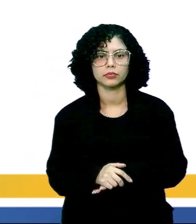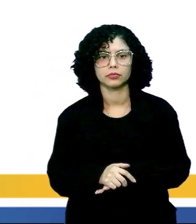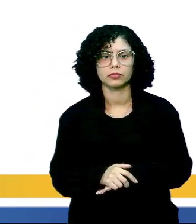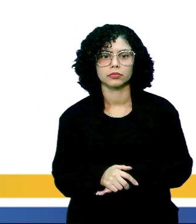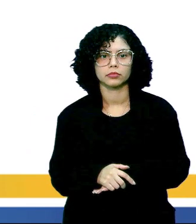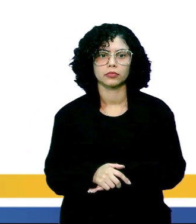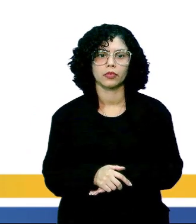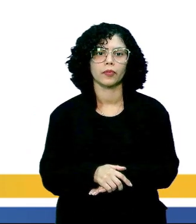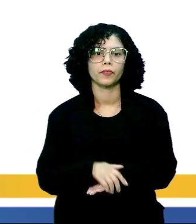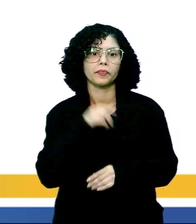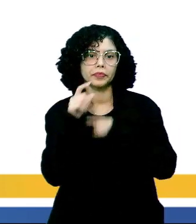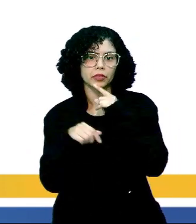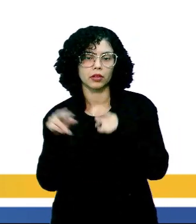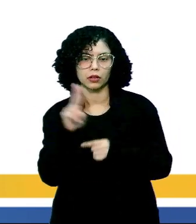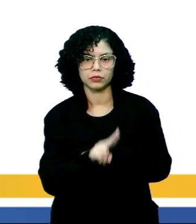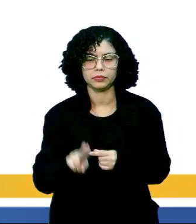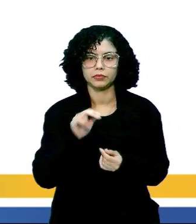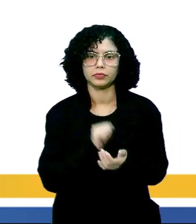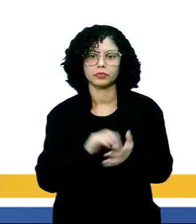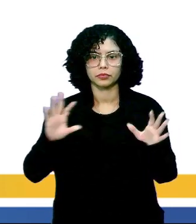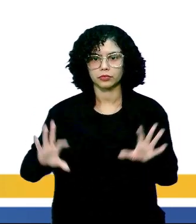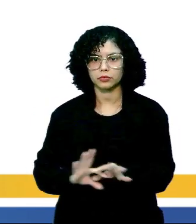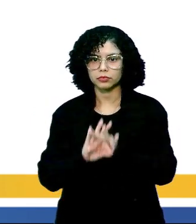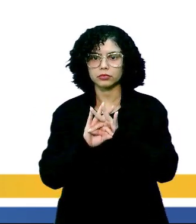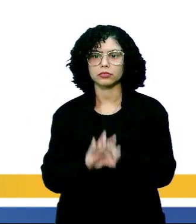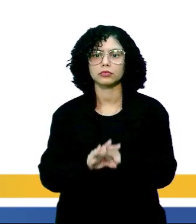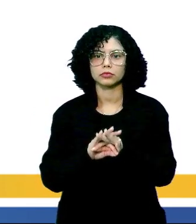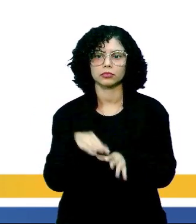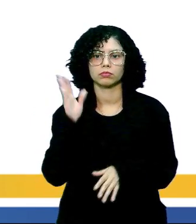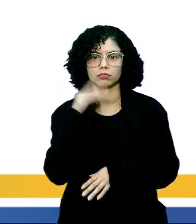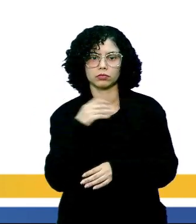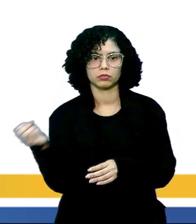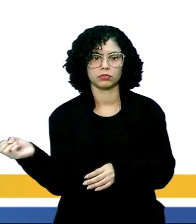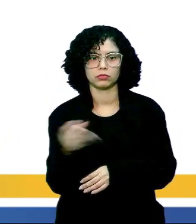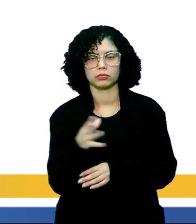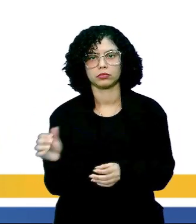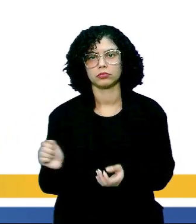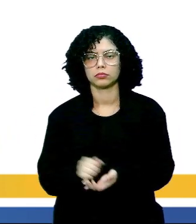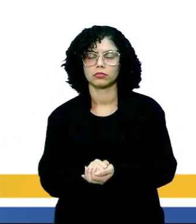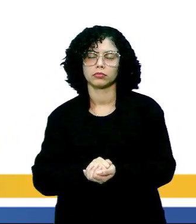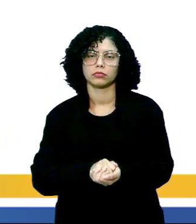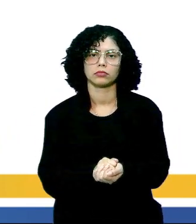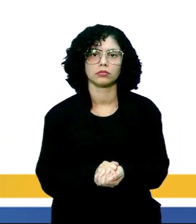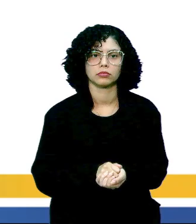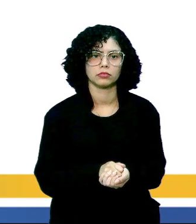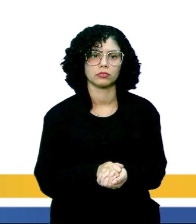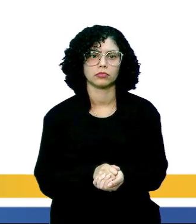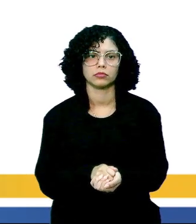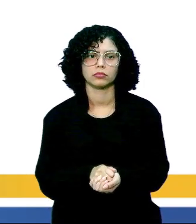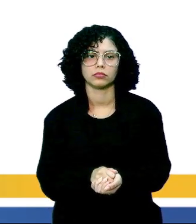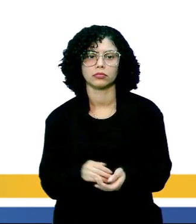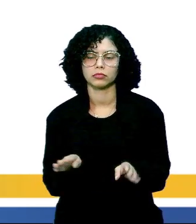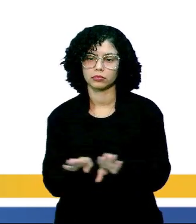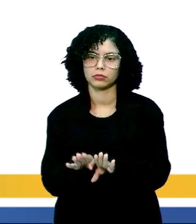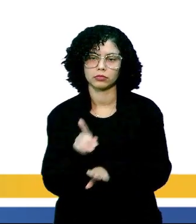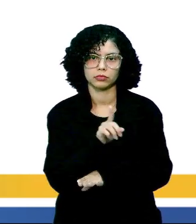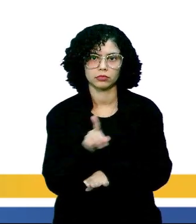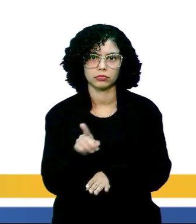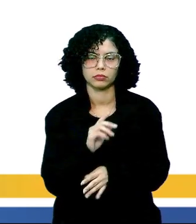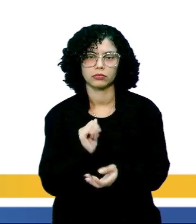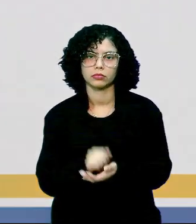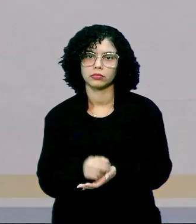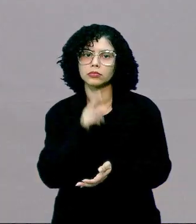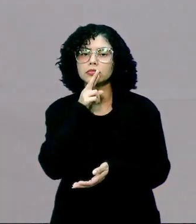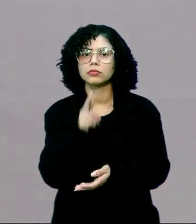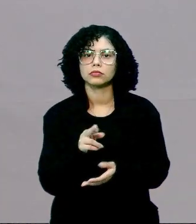na letra E, dúvidas dos usuários em relação ao manuseio de novos aparelhos. Também não é a